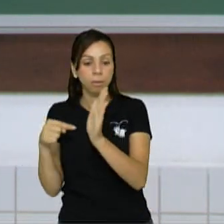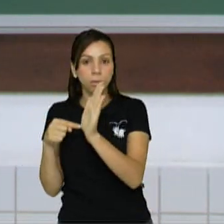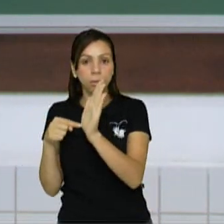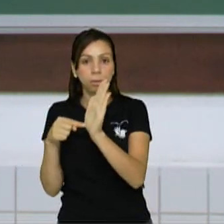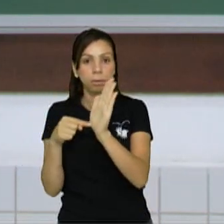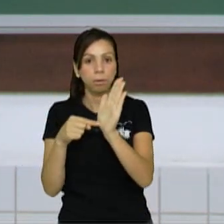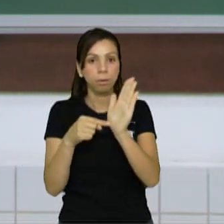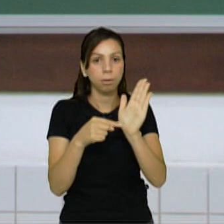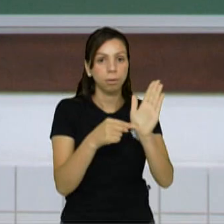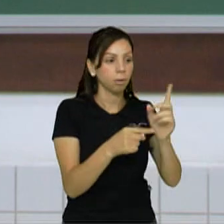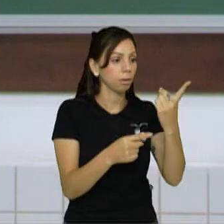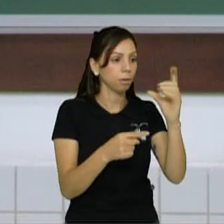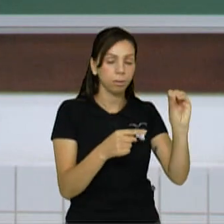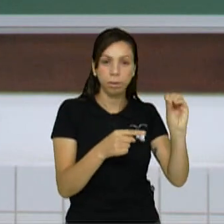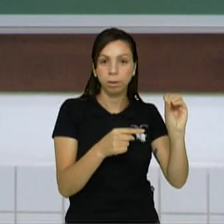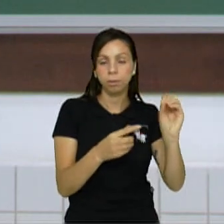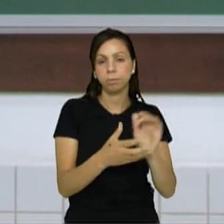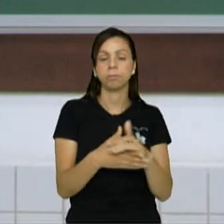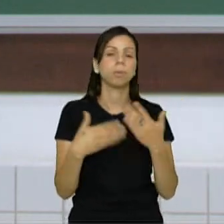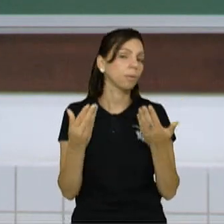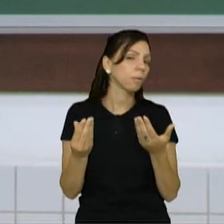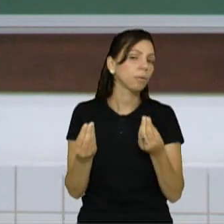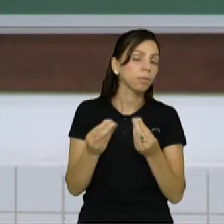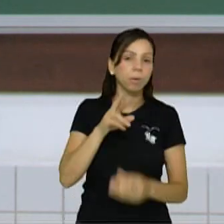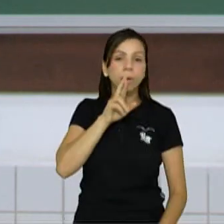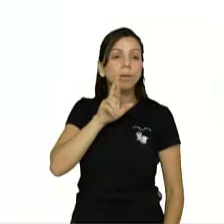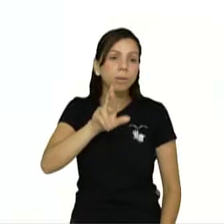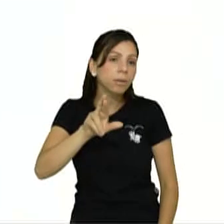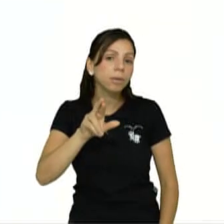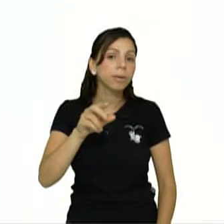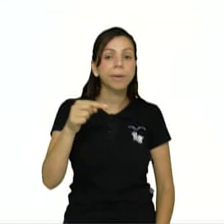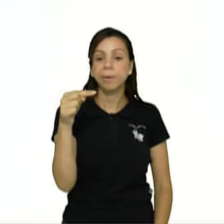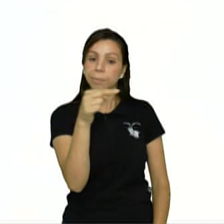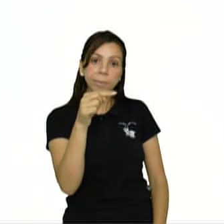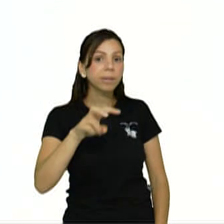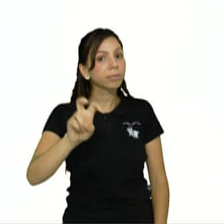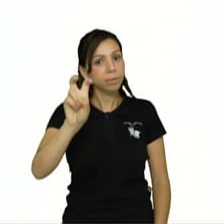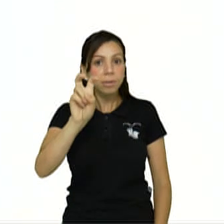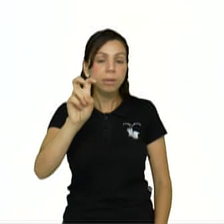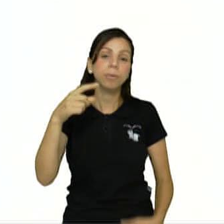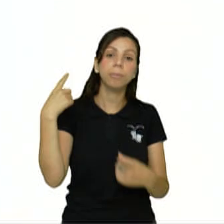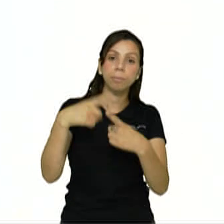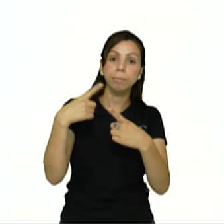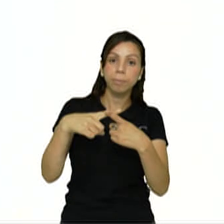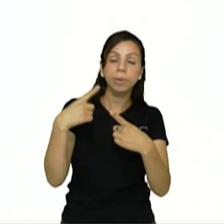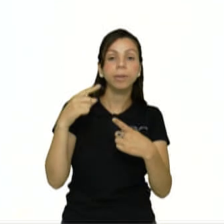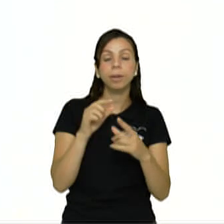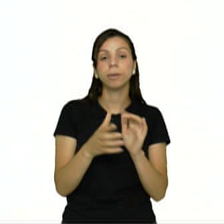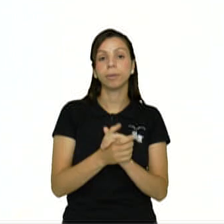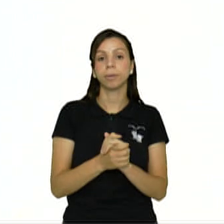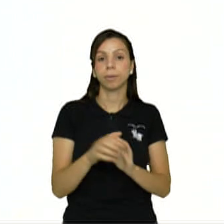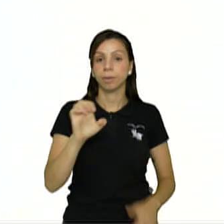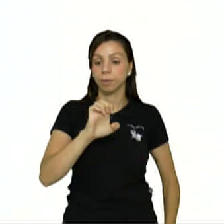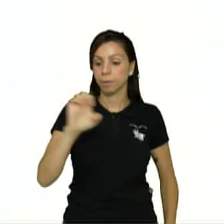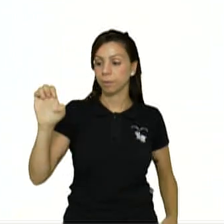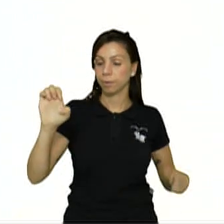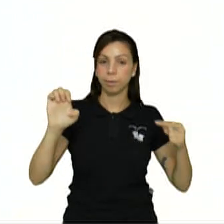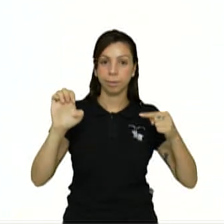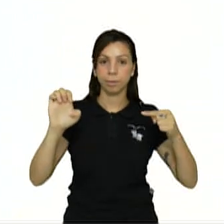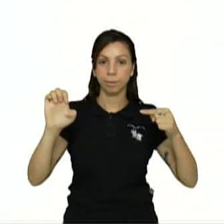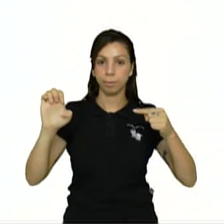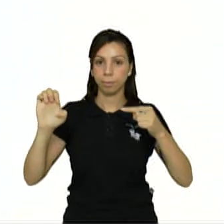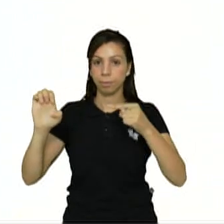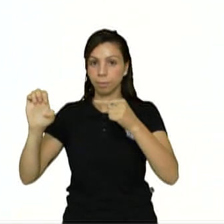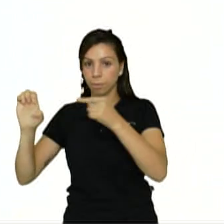na direção da correnteza? Então, o resultado é menos 5. Por quê? Ele está indo para a esquerda com